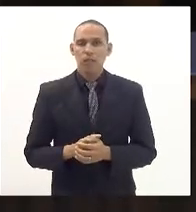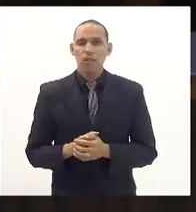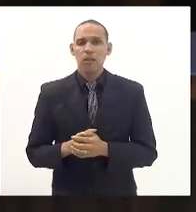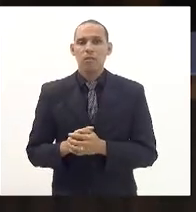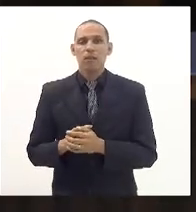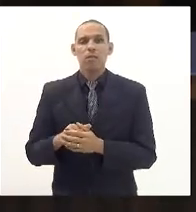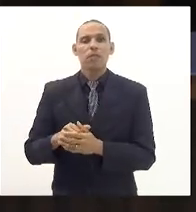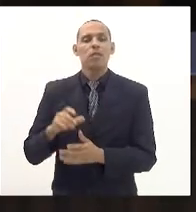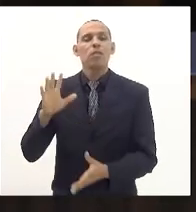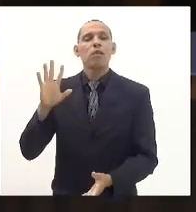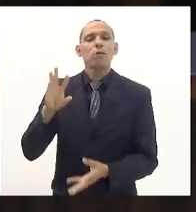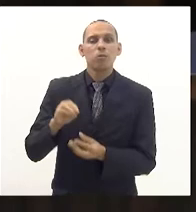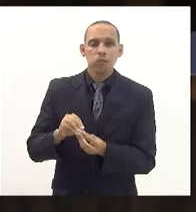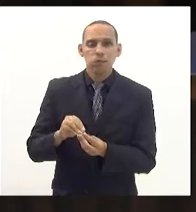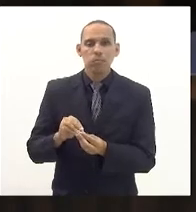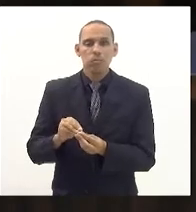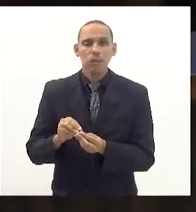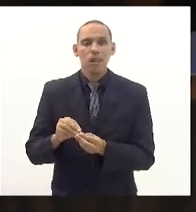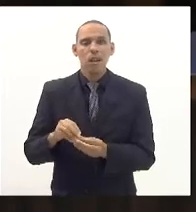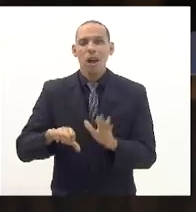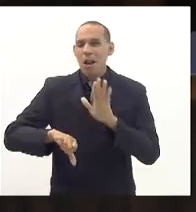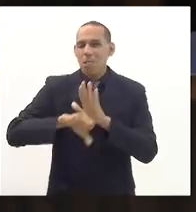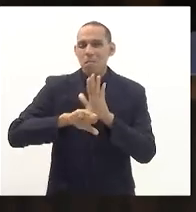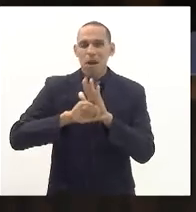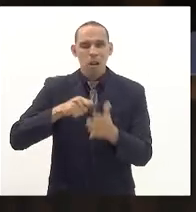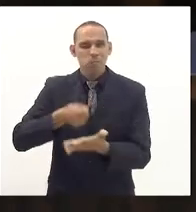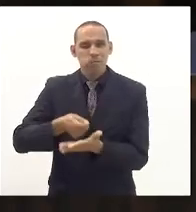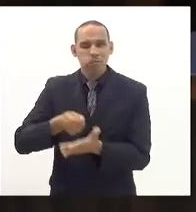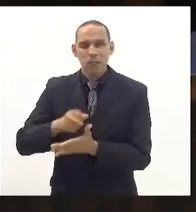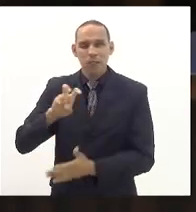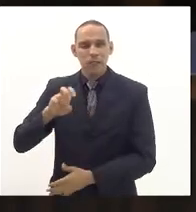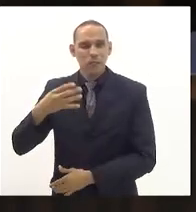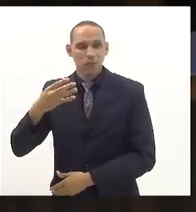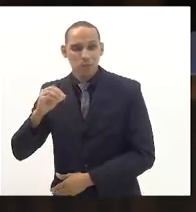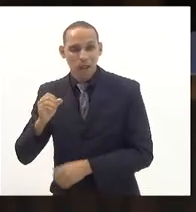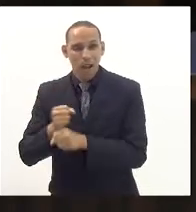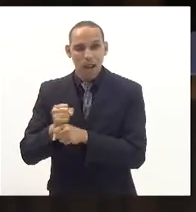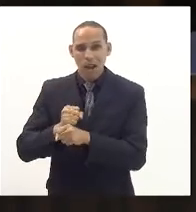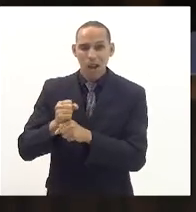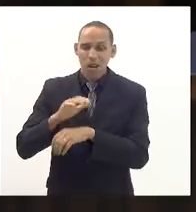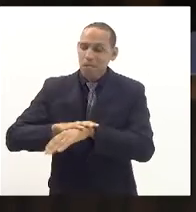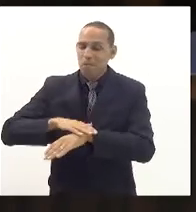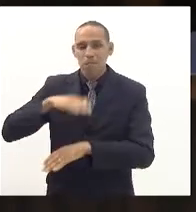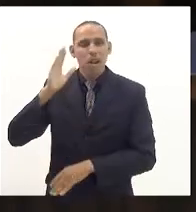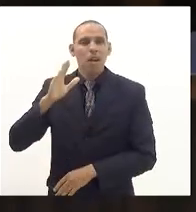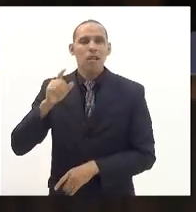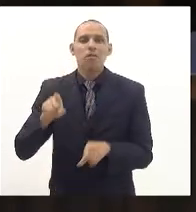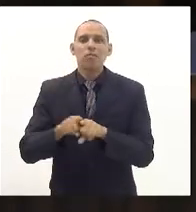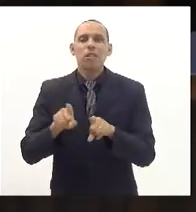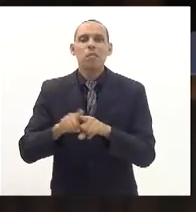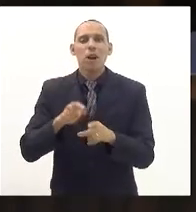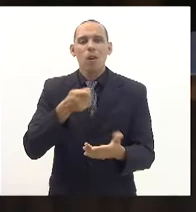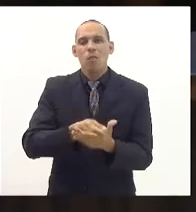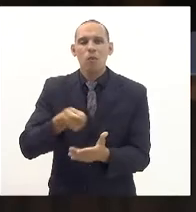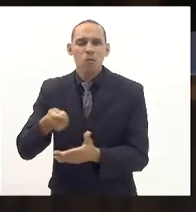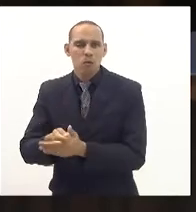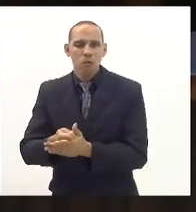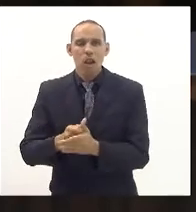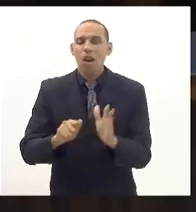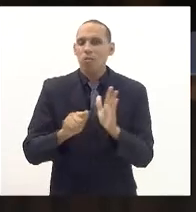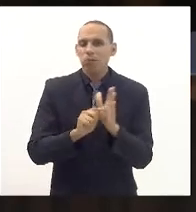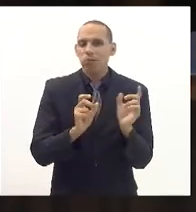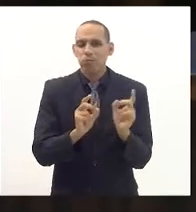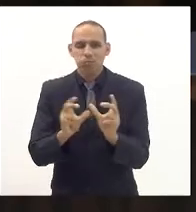exultou em penas superiores a 500 e 40 anos além da condenação em plenário da maior traficante brasileiro